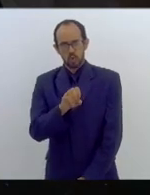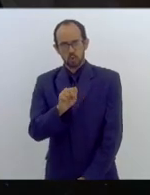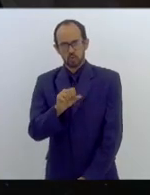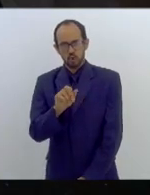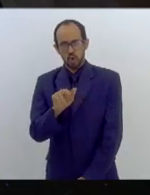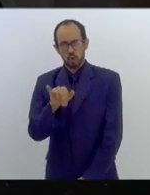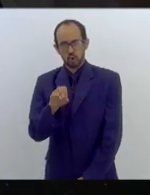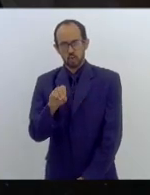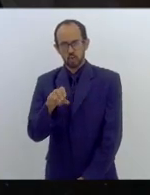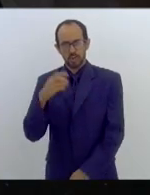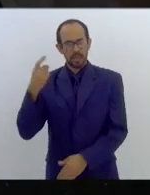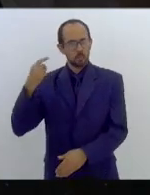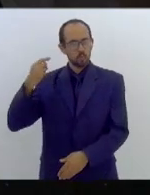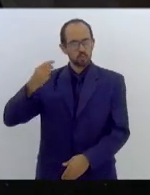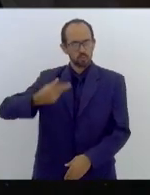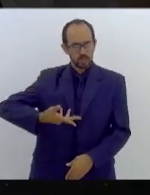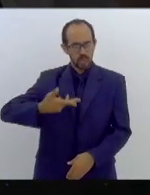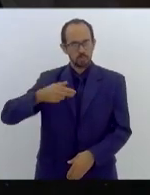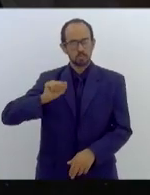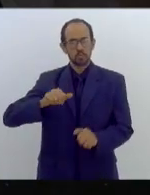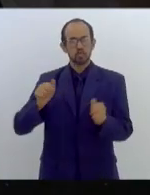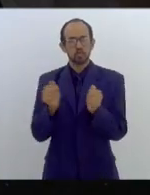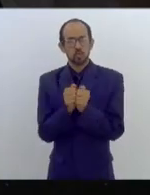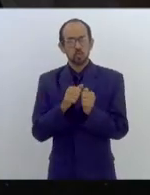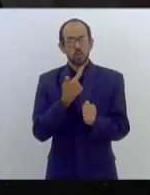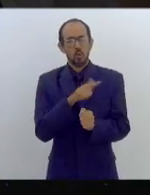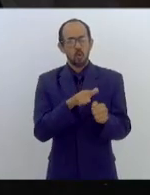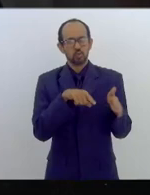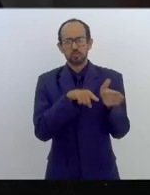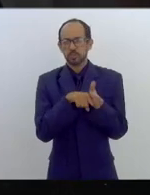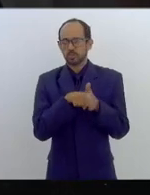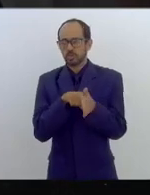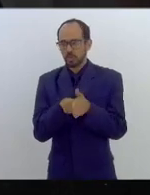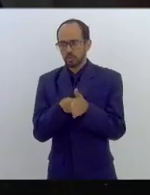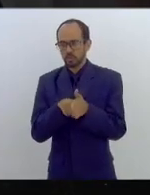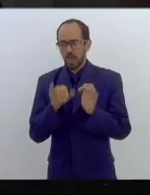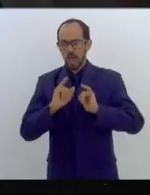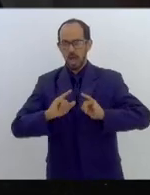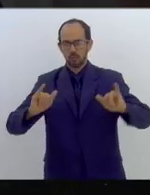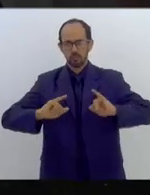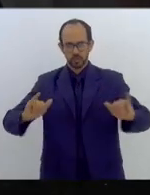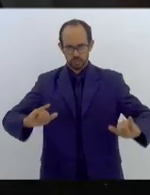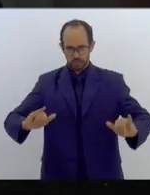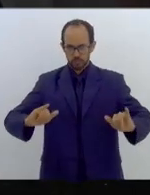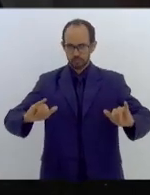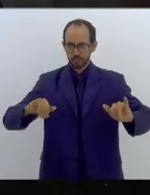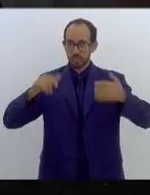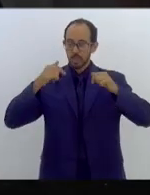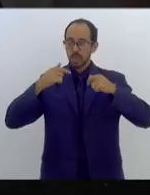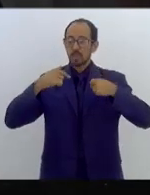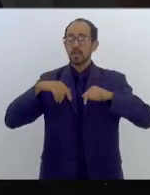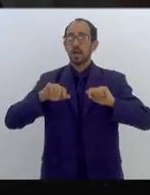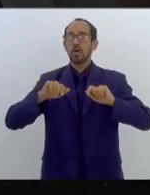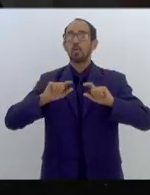que ele, entre outros pesquisadores do campo da economia, alertam, criticam, denunciam até